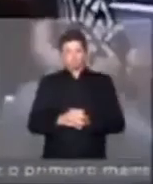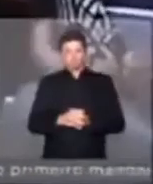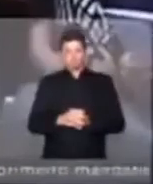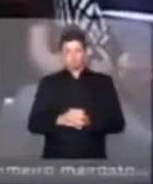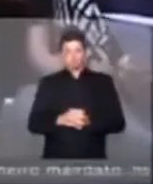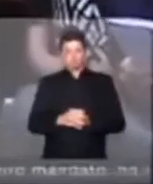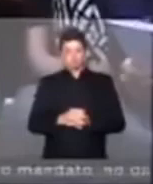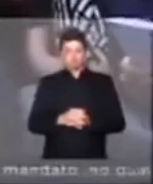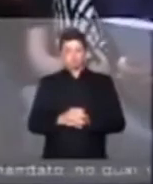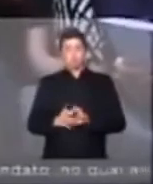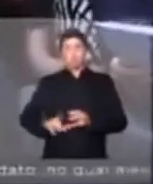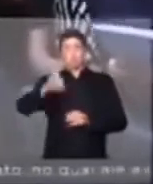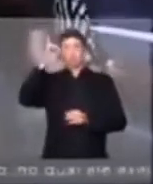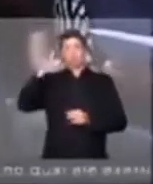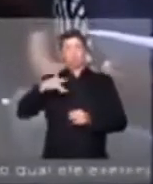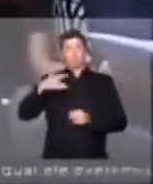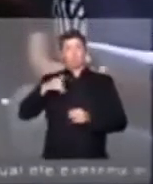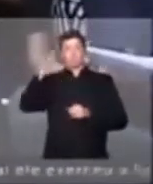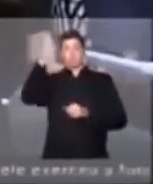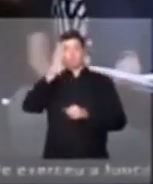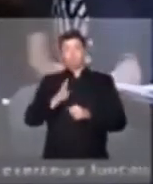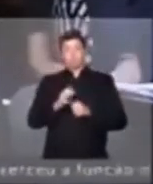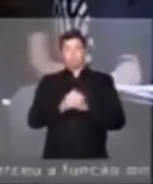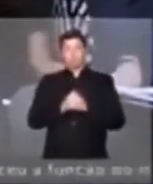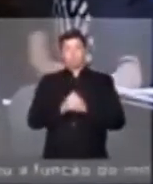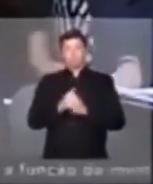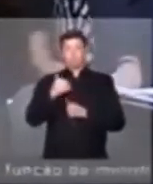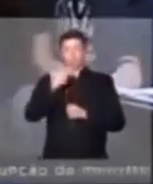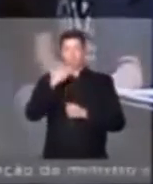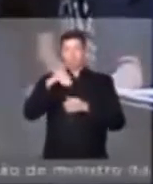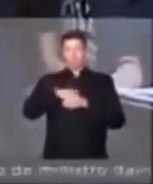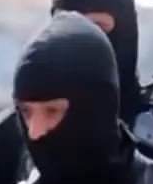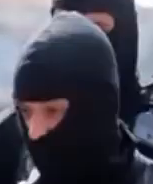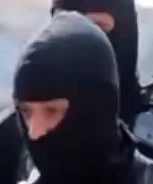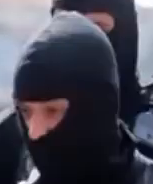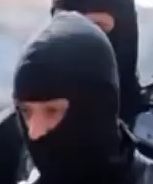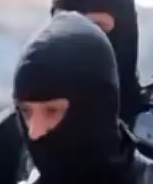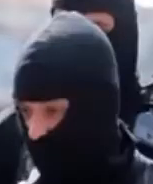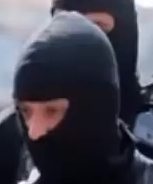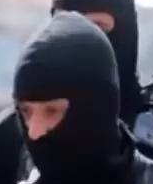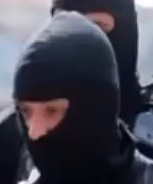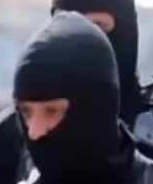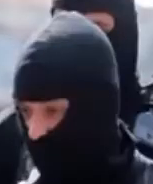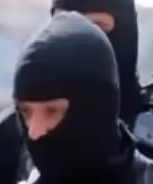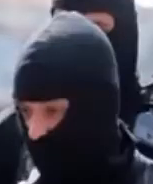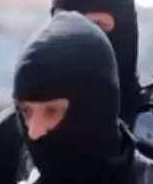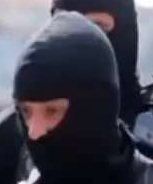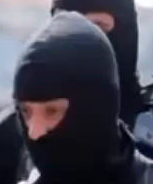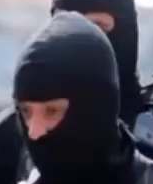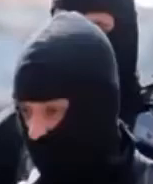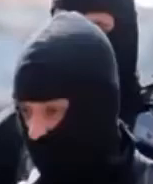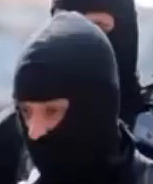Que Deus tenha misericórdia dessa nação. Voto sim.